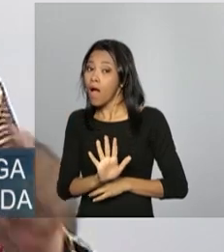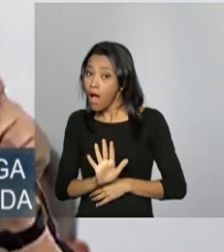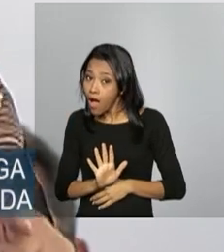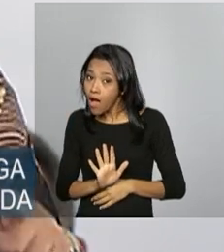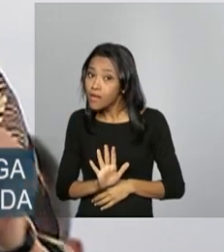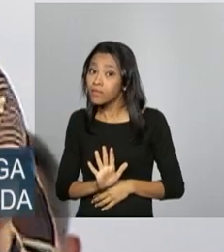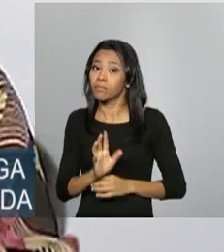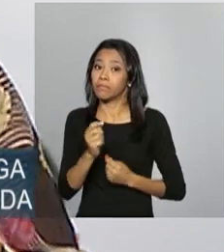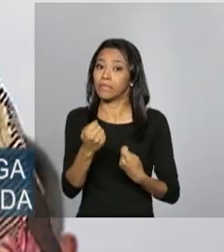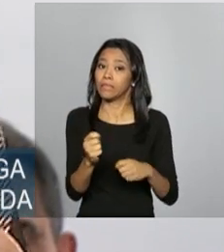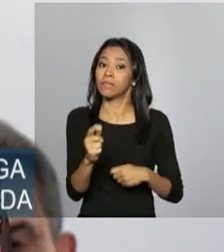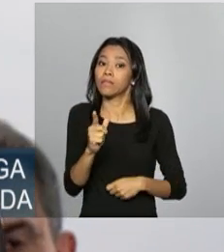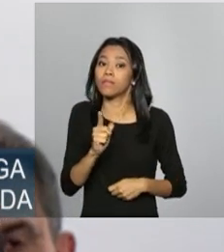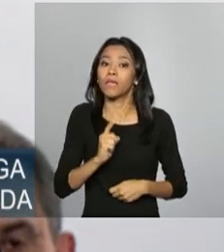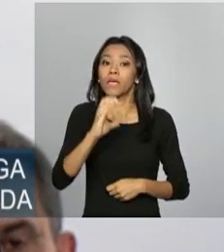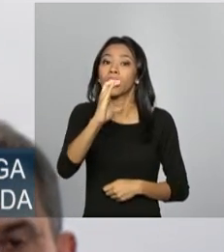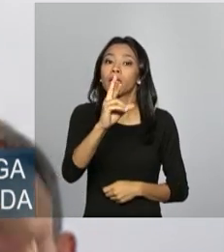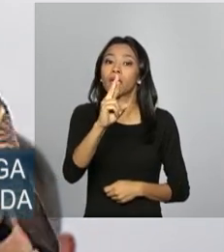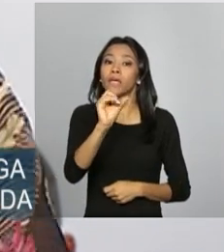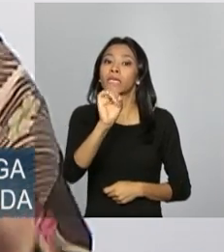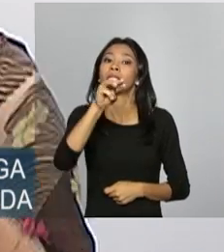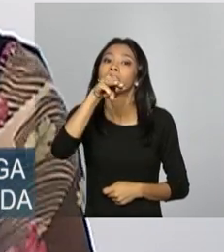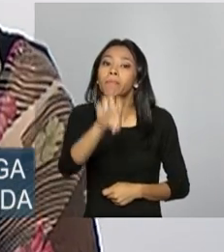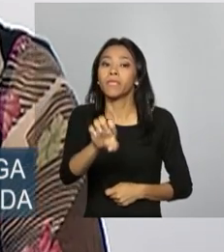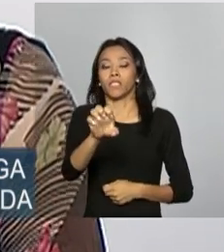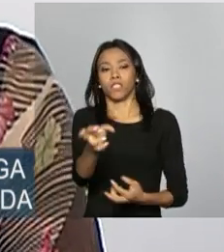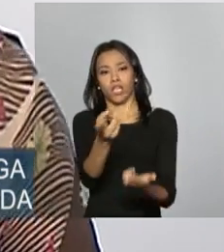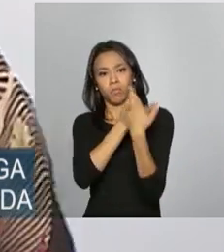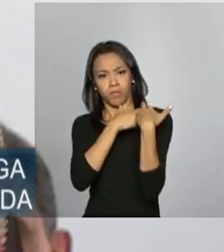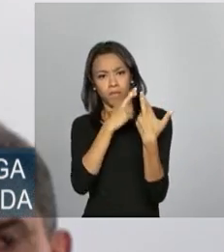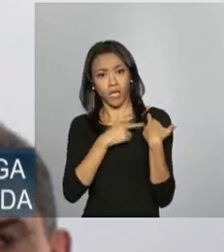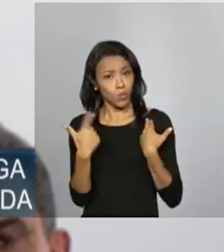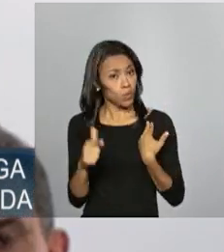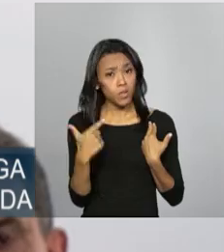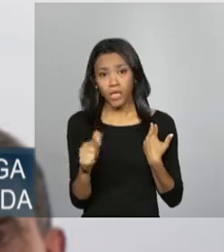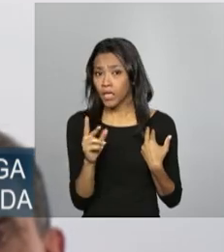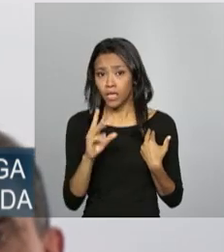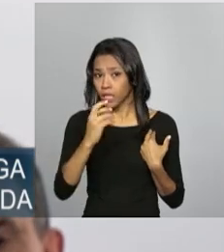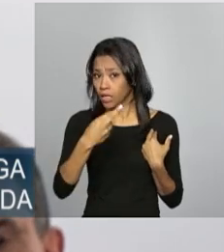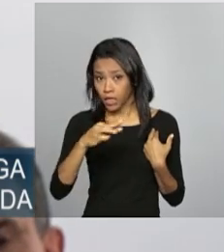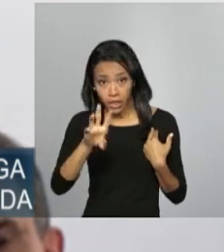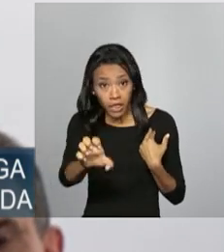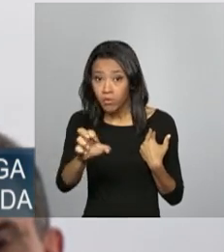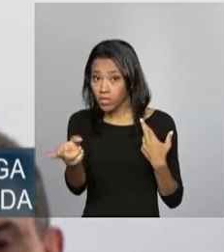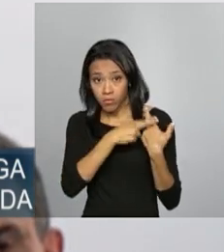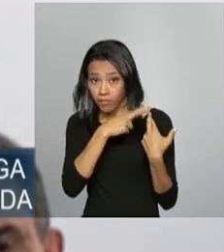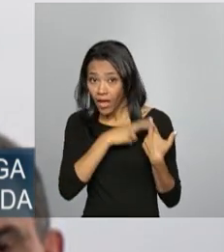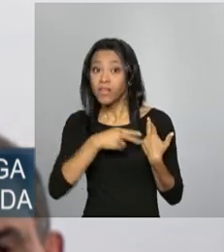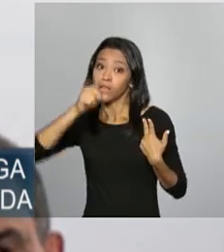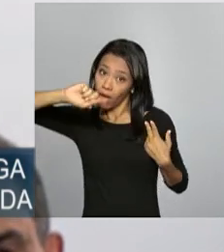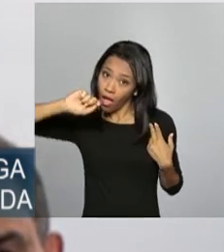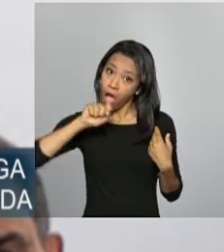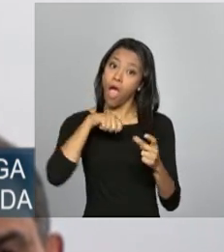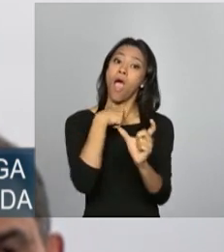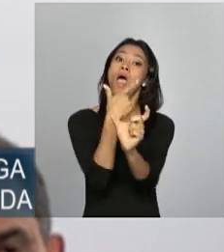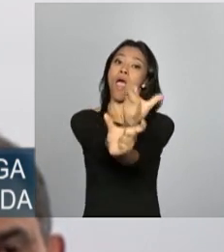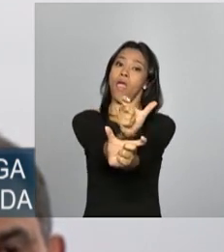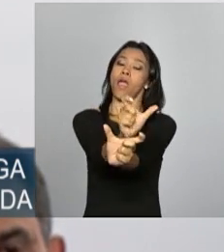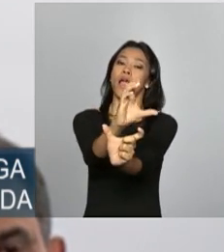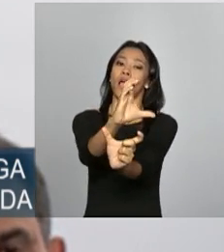tenha crime de responsabilidade. Sem crime de responsabilidade é golpe, sim,